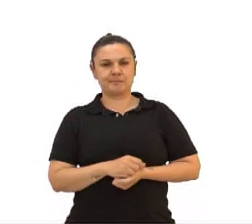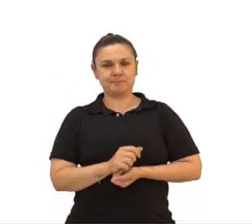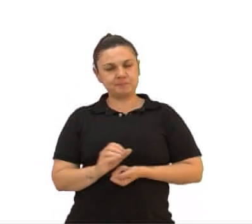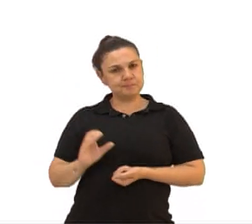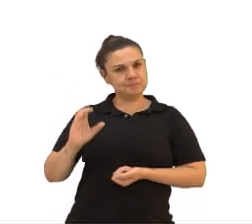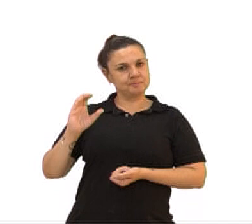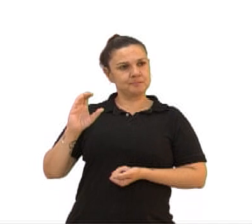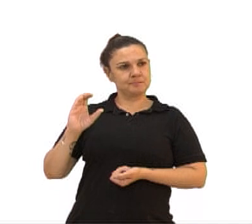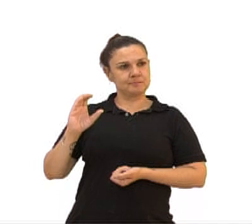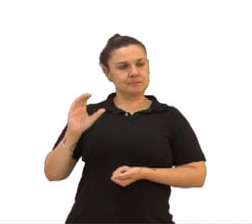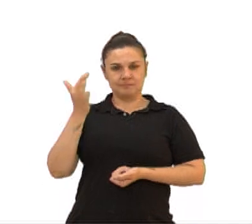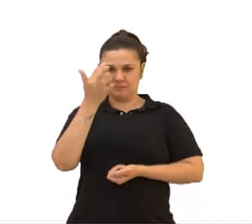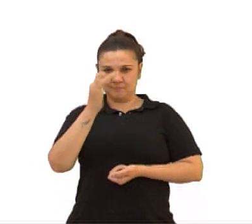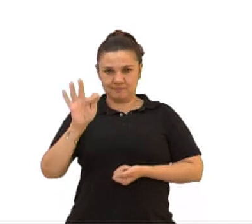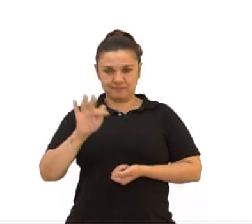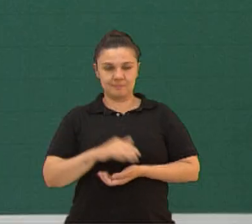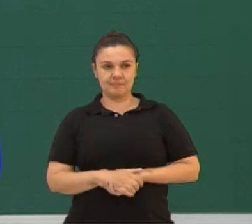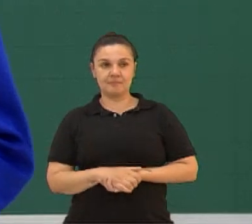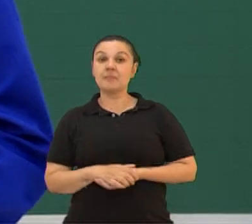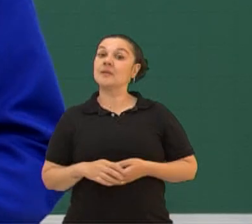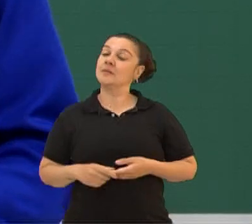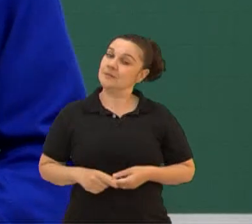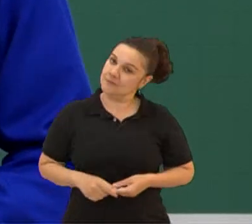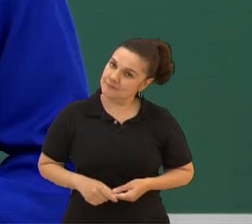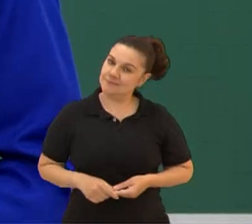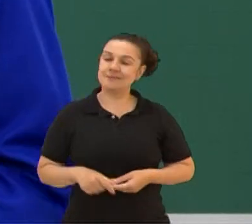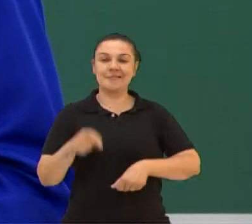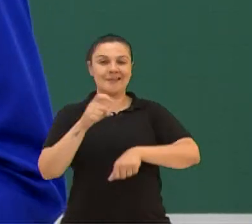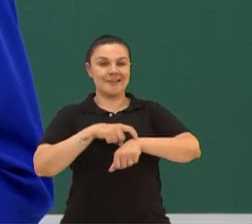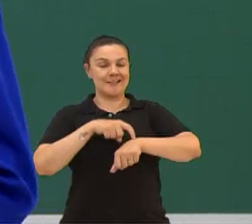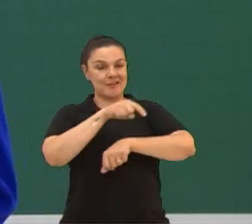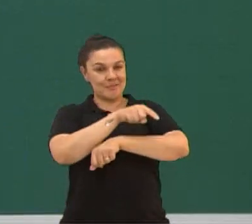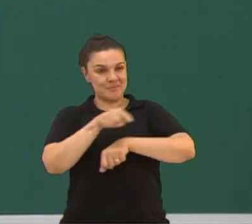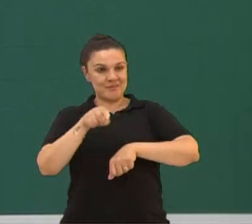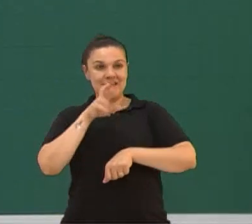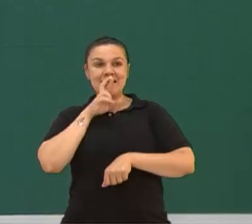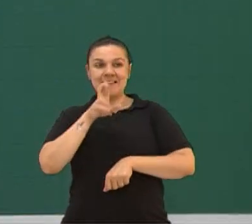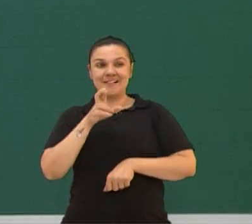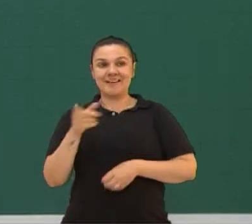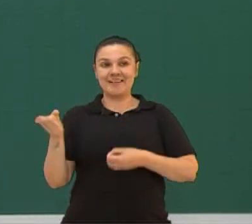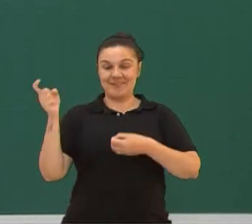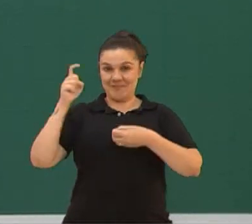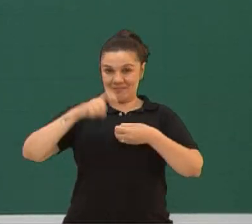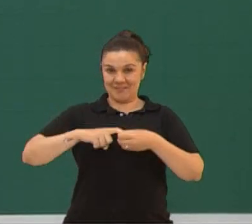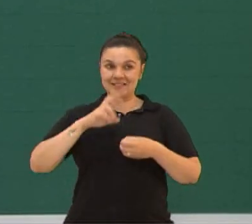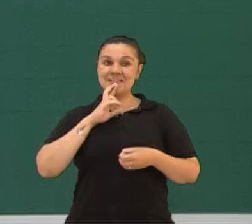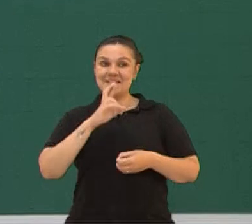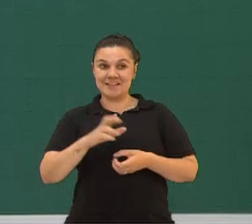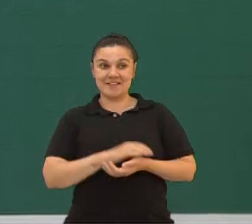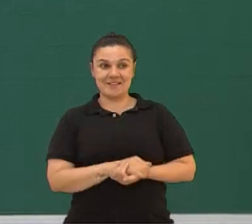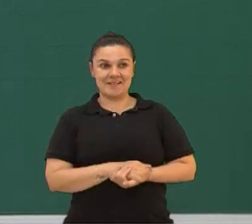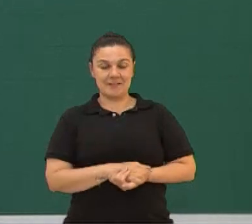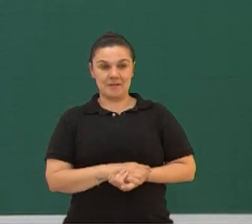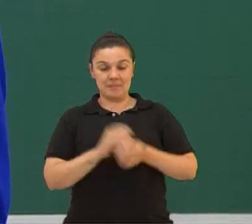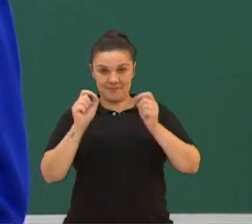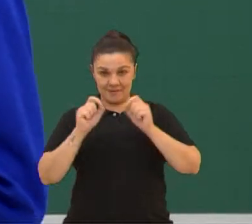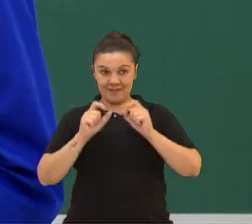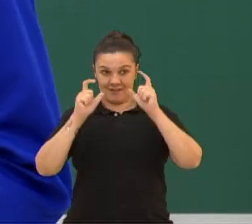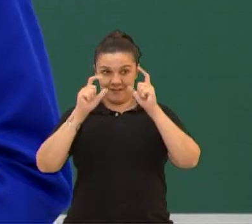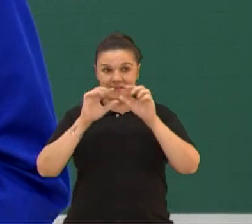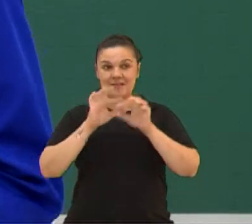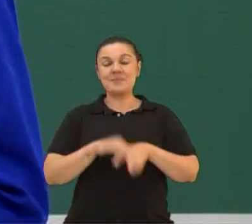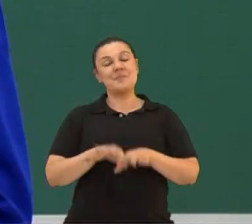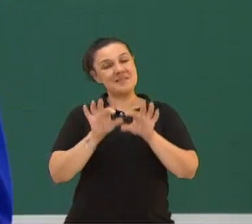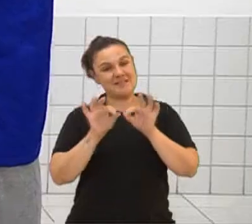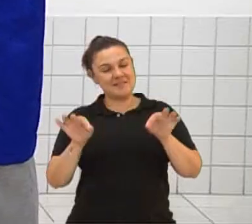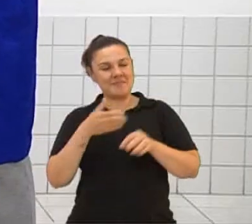Inglaterra ou C, França? Tá? Vamos lá, tempinho para você responder e já tem aí já a resposta. Muita atenção nessa pergunta, mas é uma